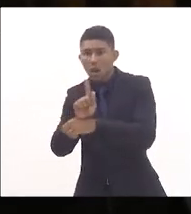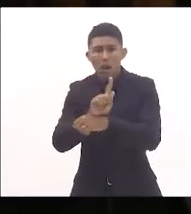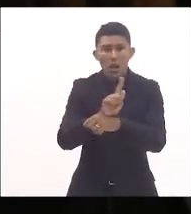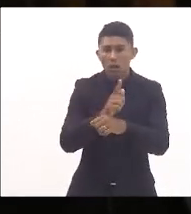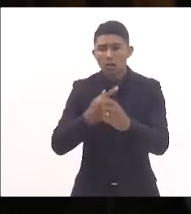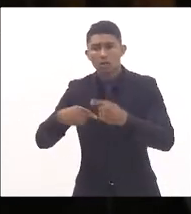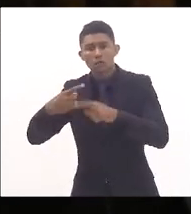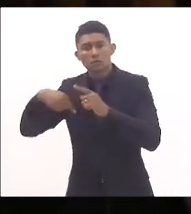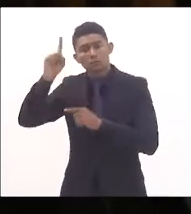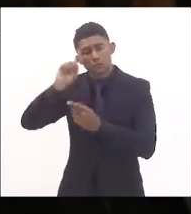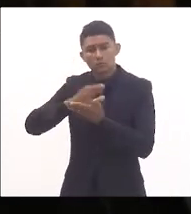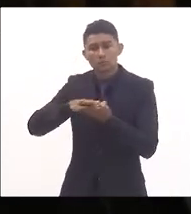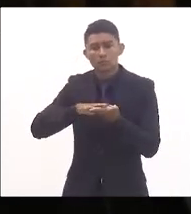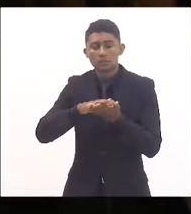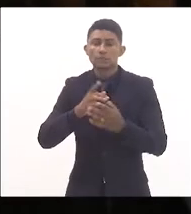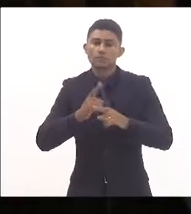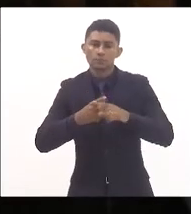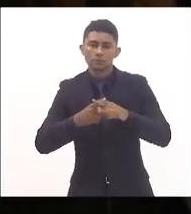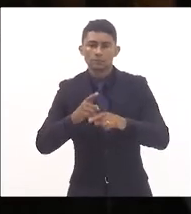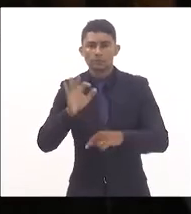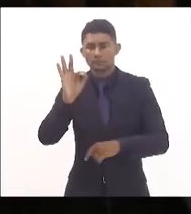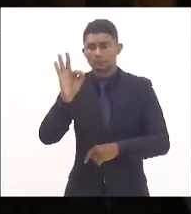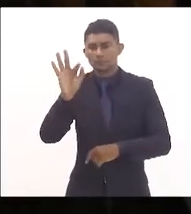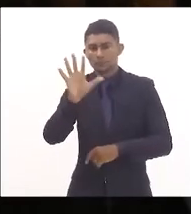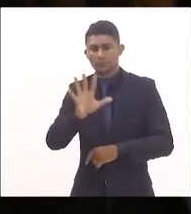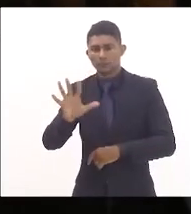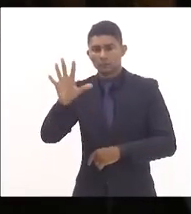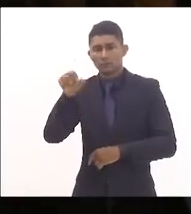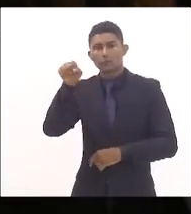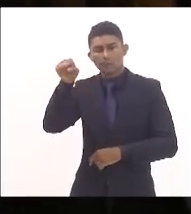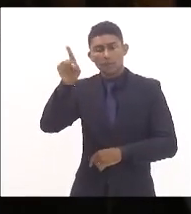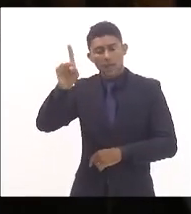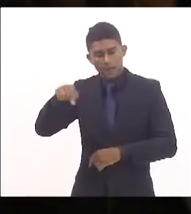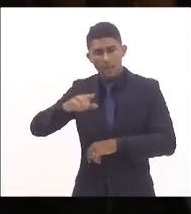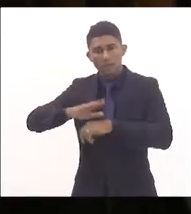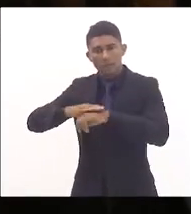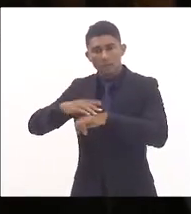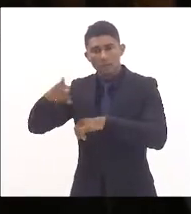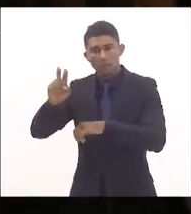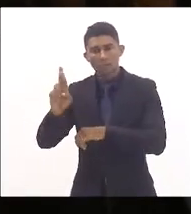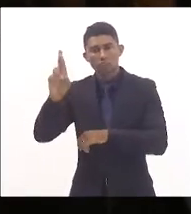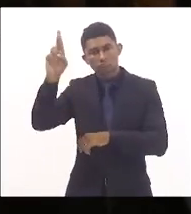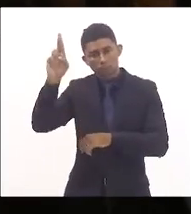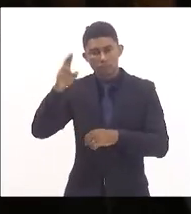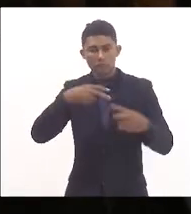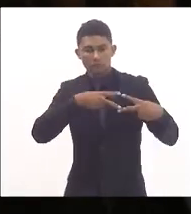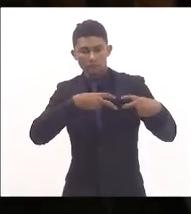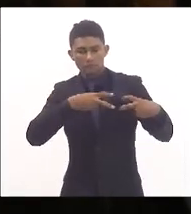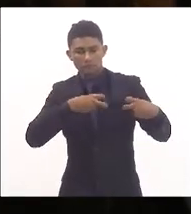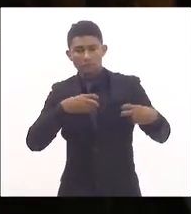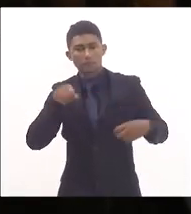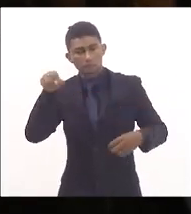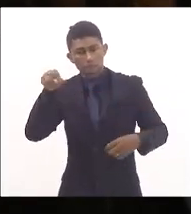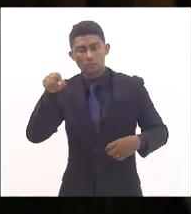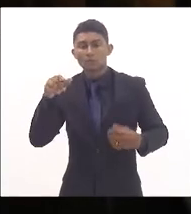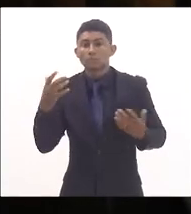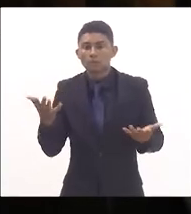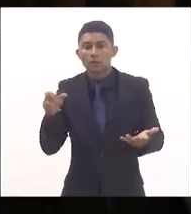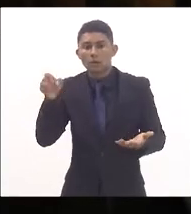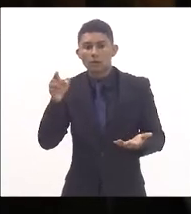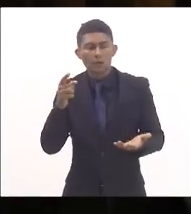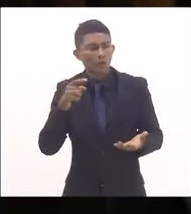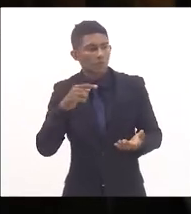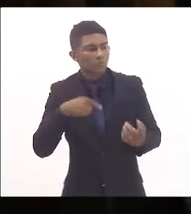competência, porque a União é acionista majoritária da Petrobras, começa a querer empurrar para